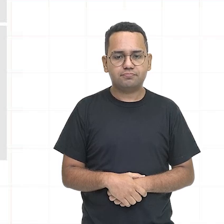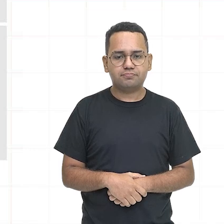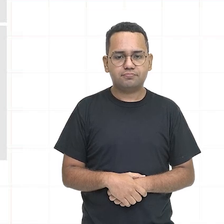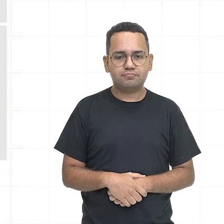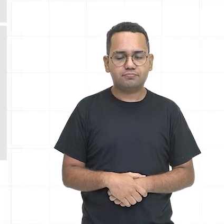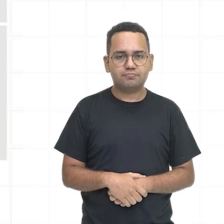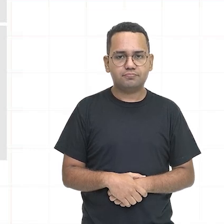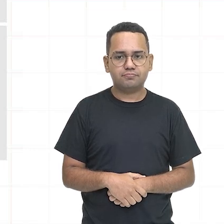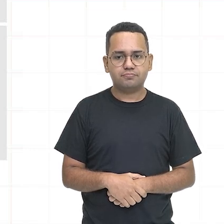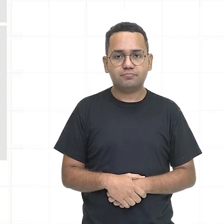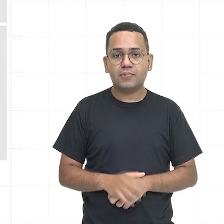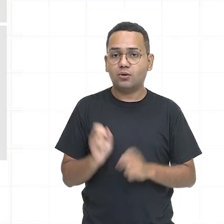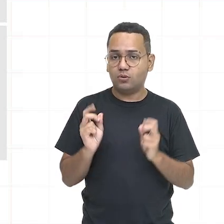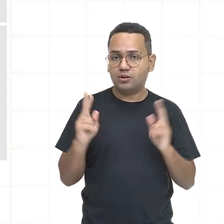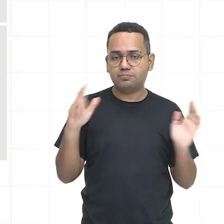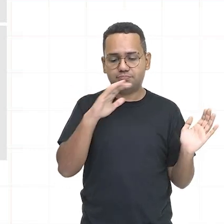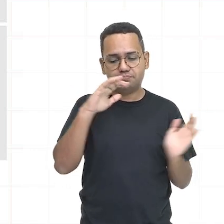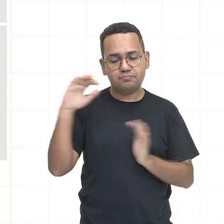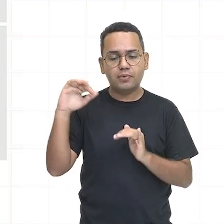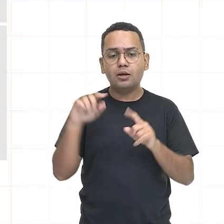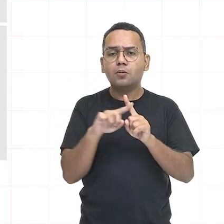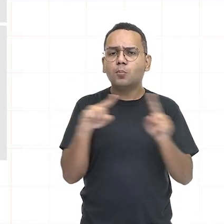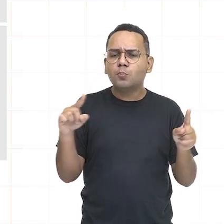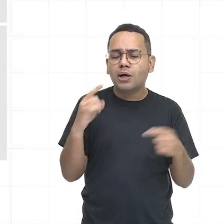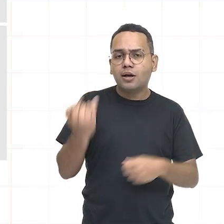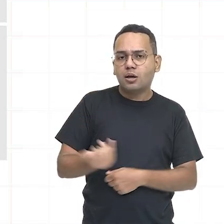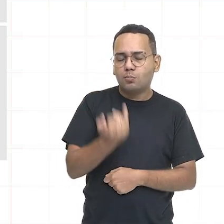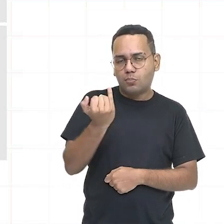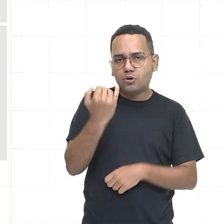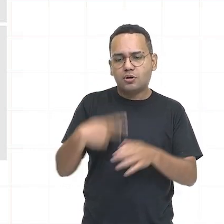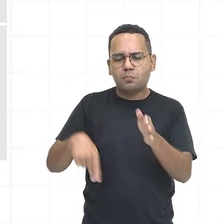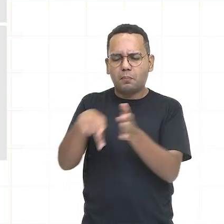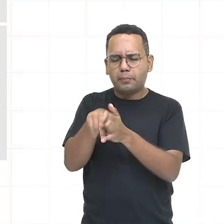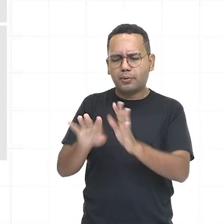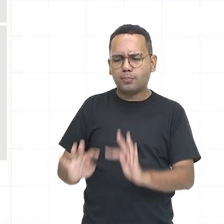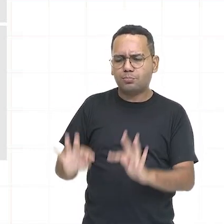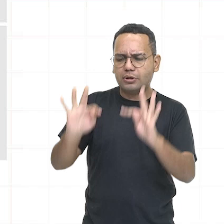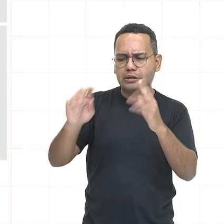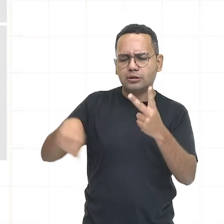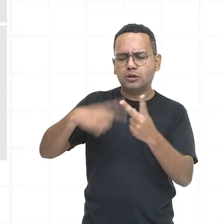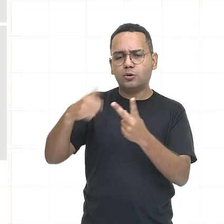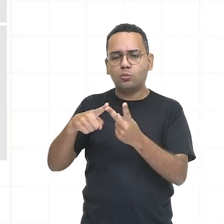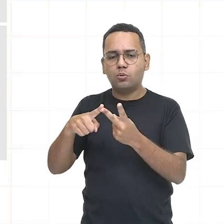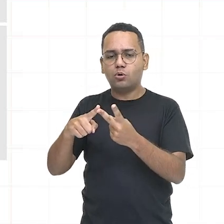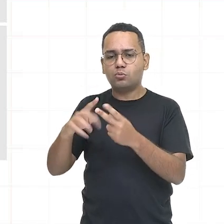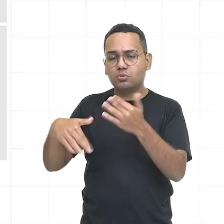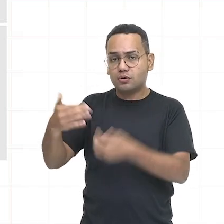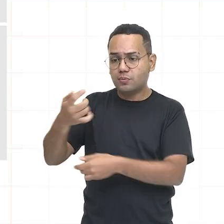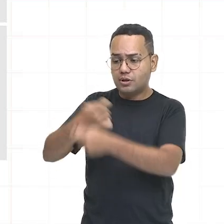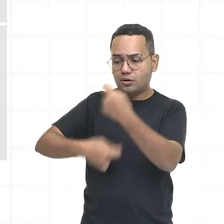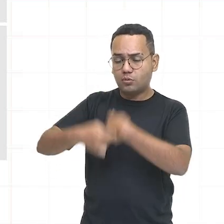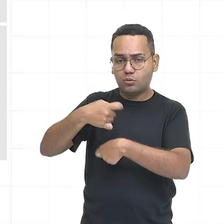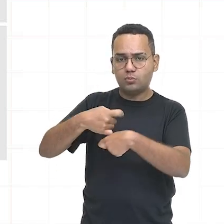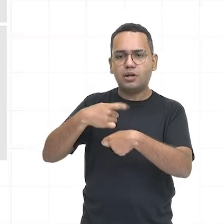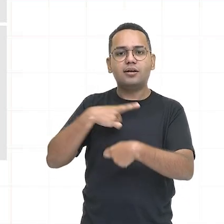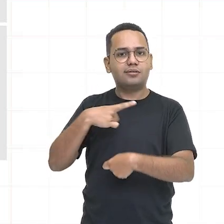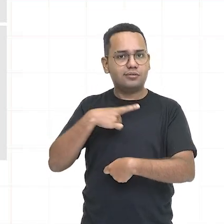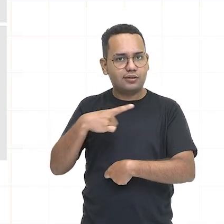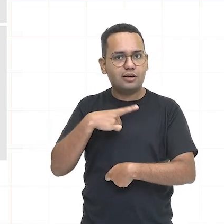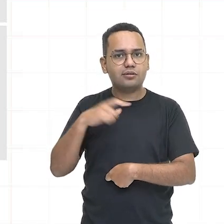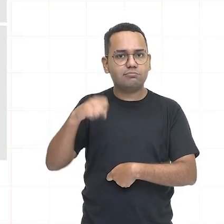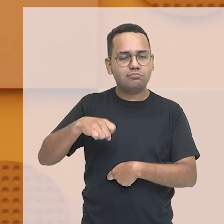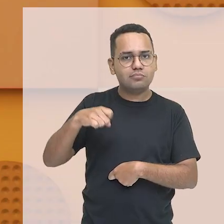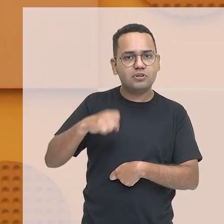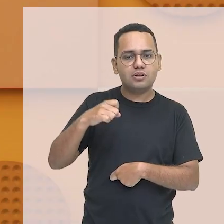Ainda, né, sobre toda essa importância da tecnologia, do desenvolvimento econômico, existem pessoas,